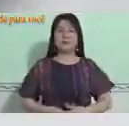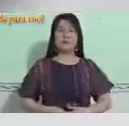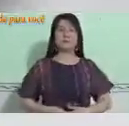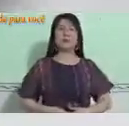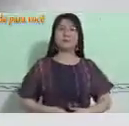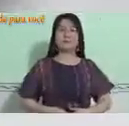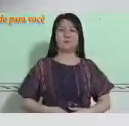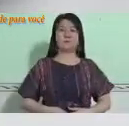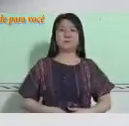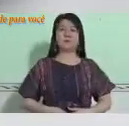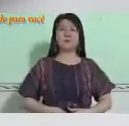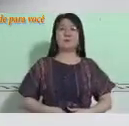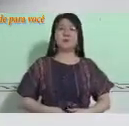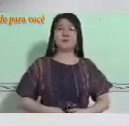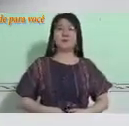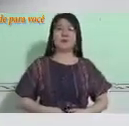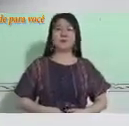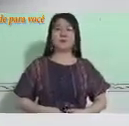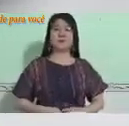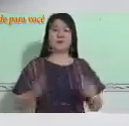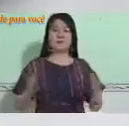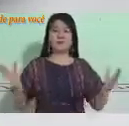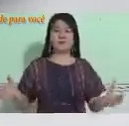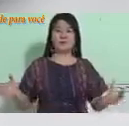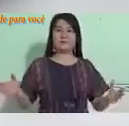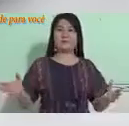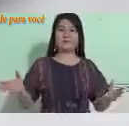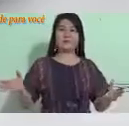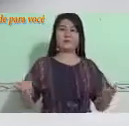está grávida, mas o teste dá negativo.